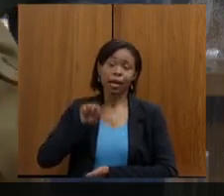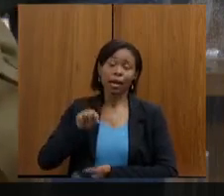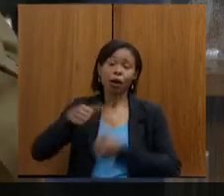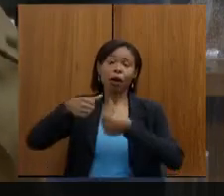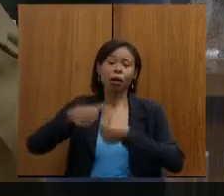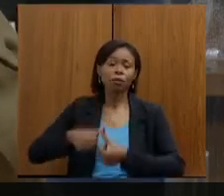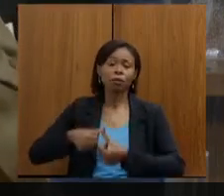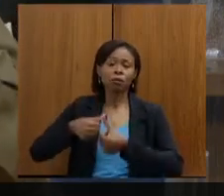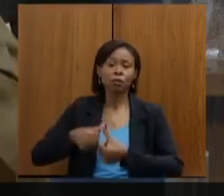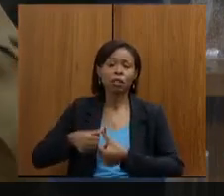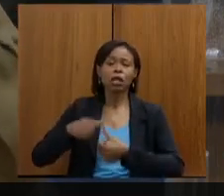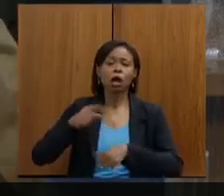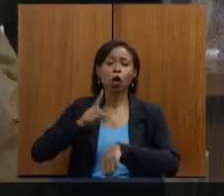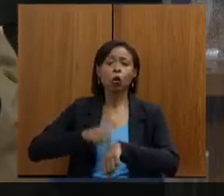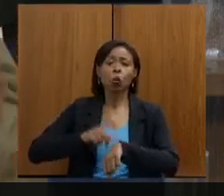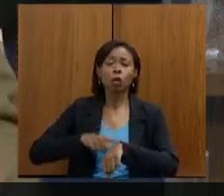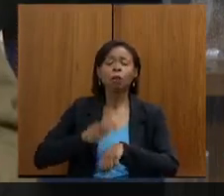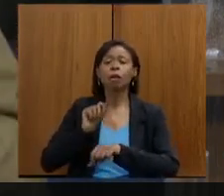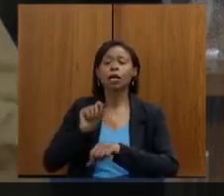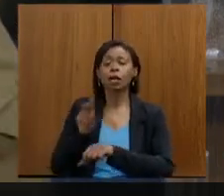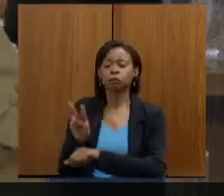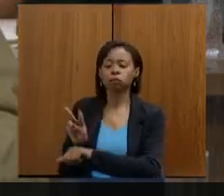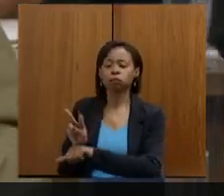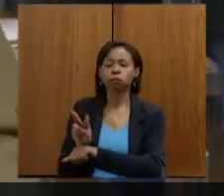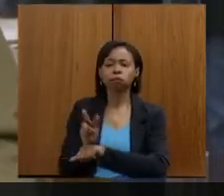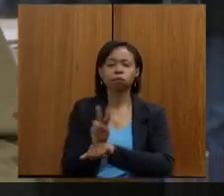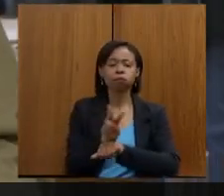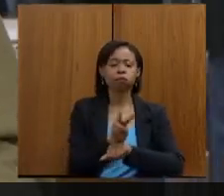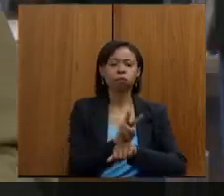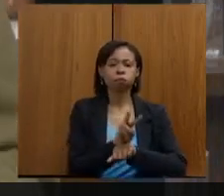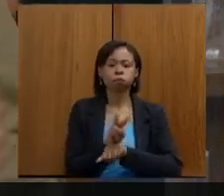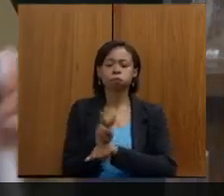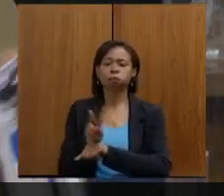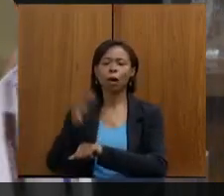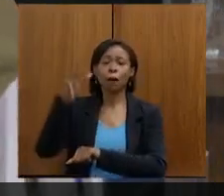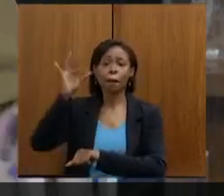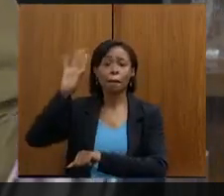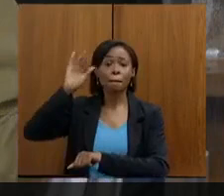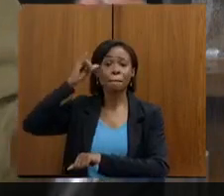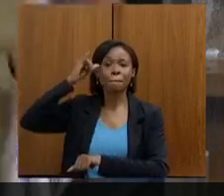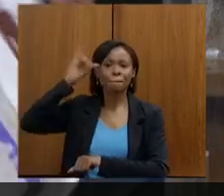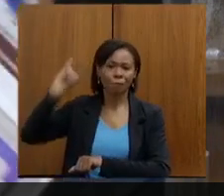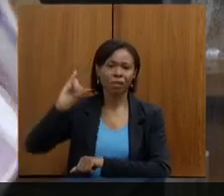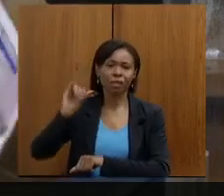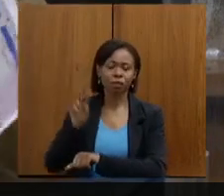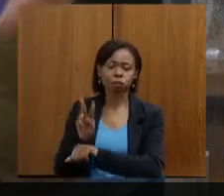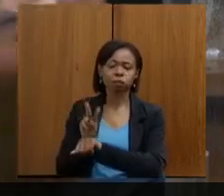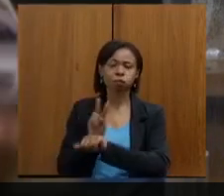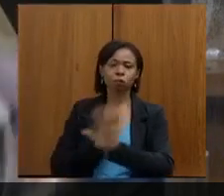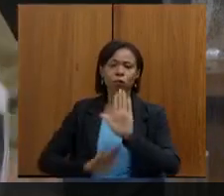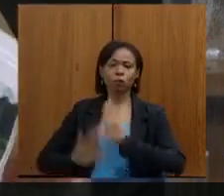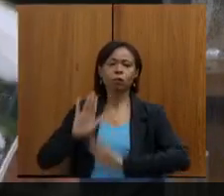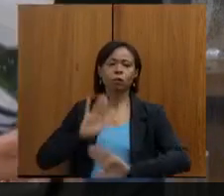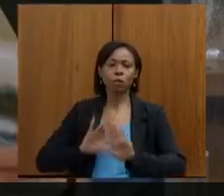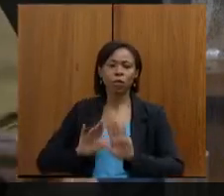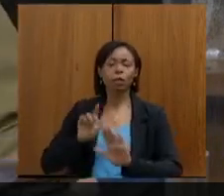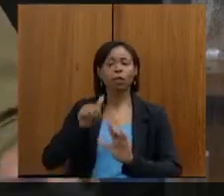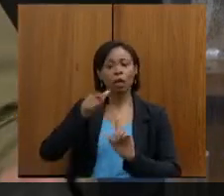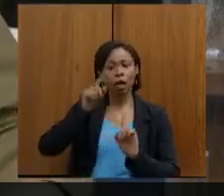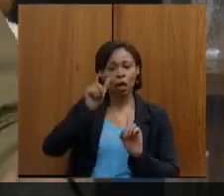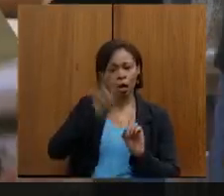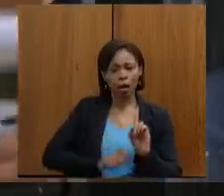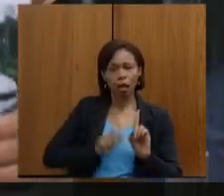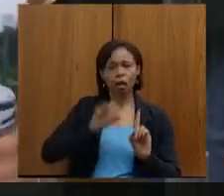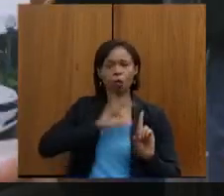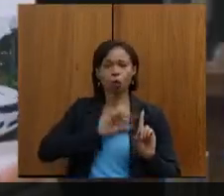é fazendo atuações preventivas Então essa atuação dela é que permite então a gente ampliar e fazer essas